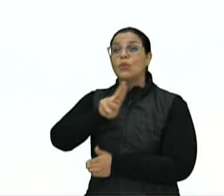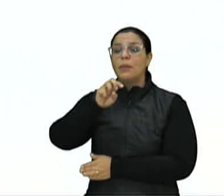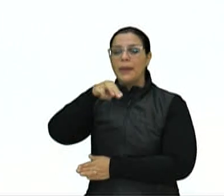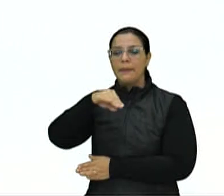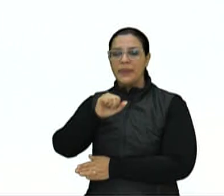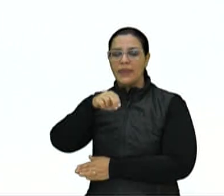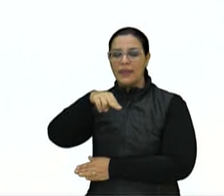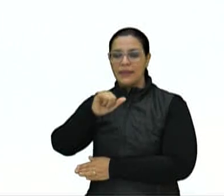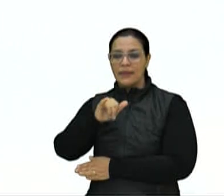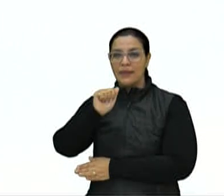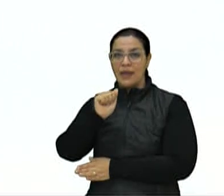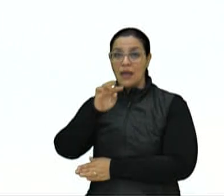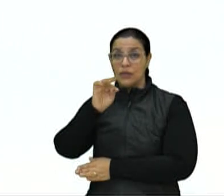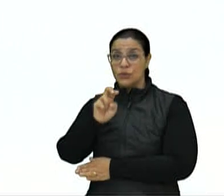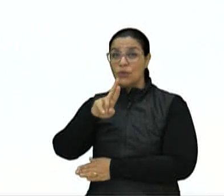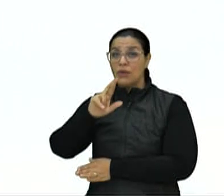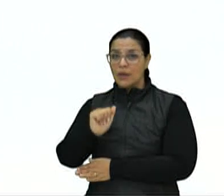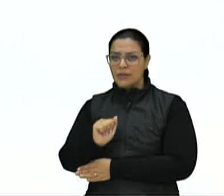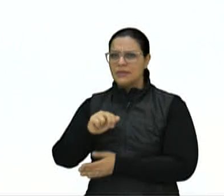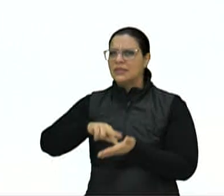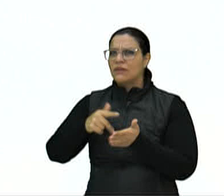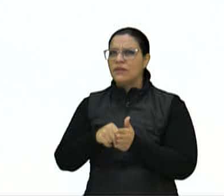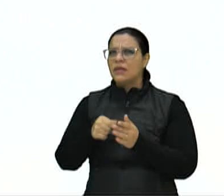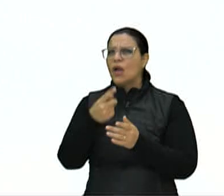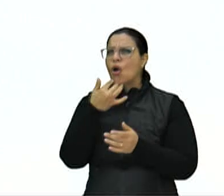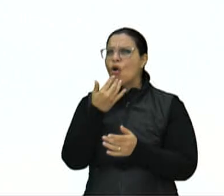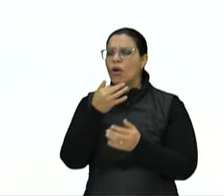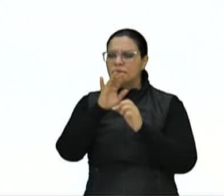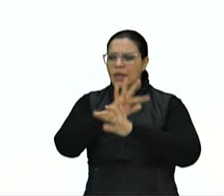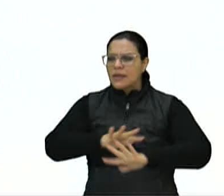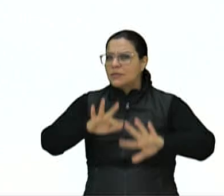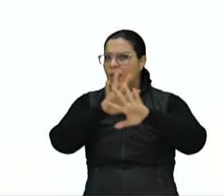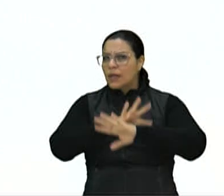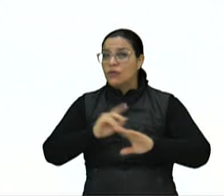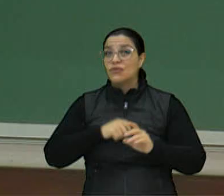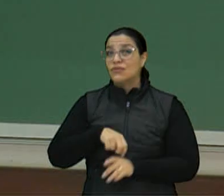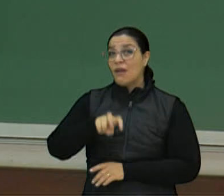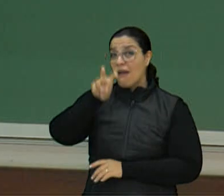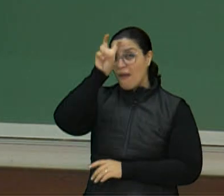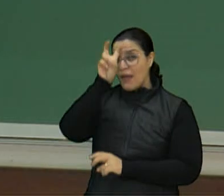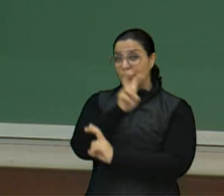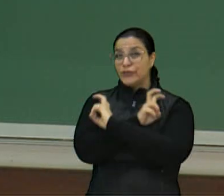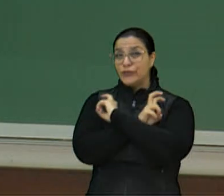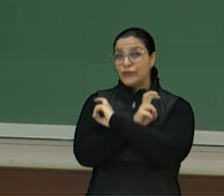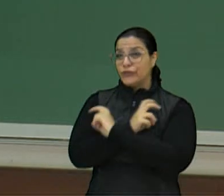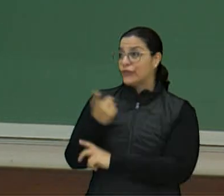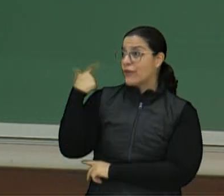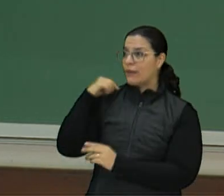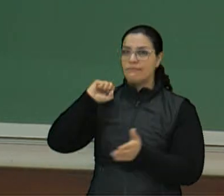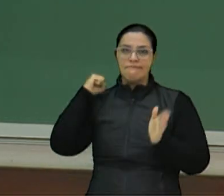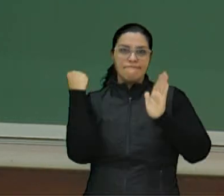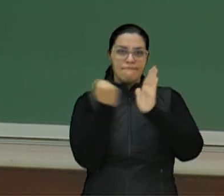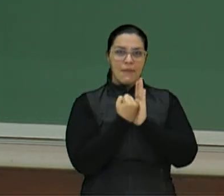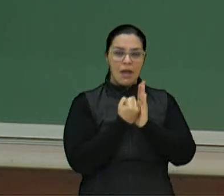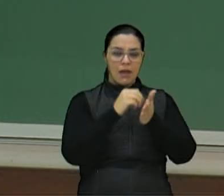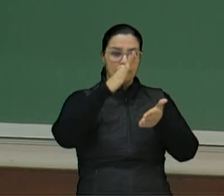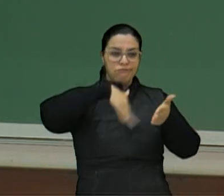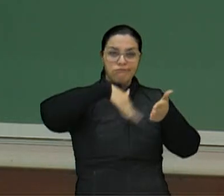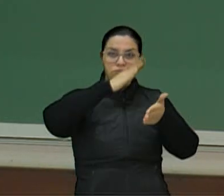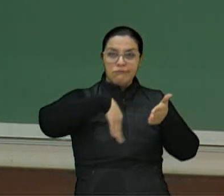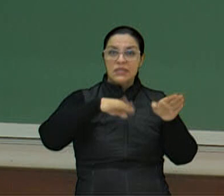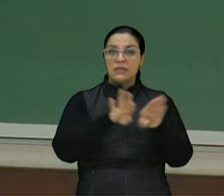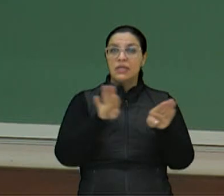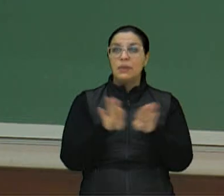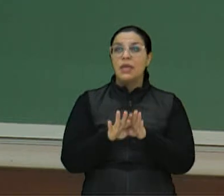foram pintadas com cores transparentes. Ou seja, já no Egito Antigo tem registros de pinturas que o resultado